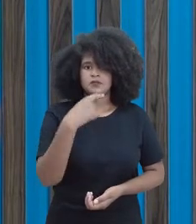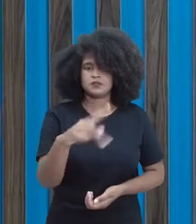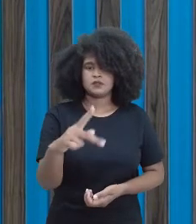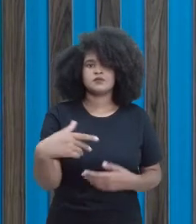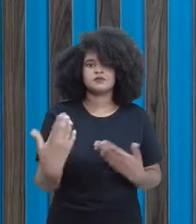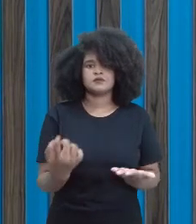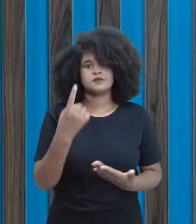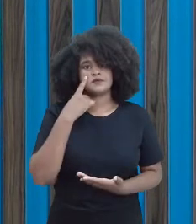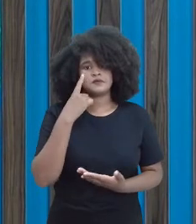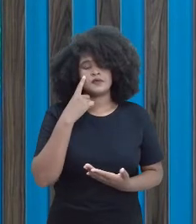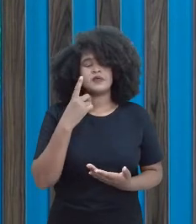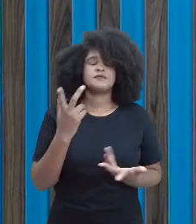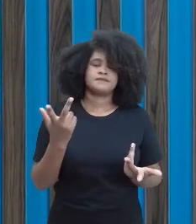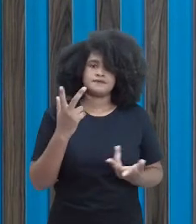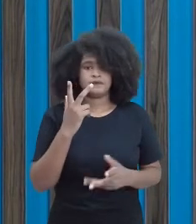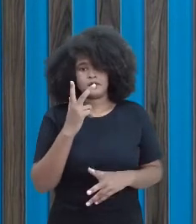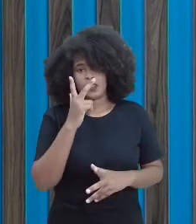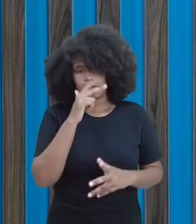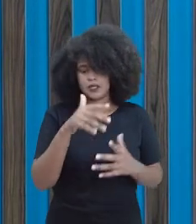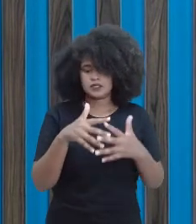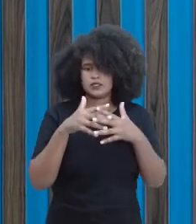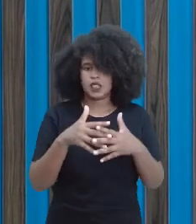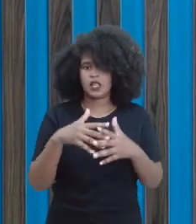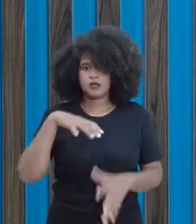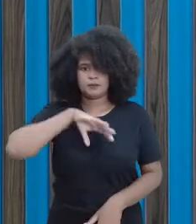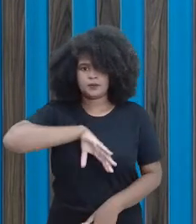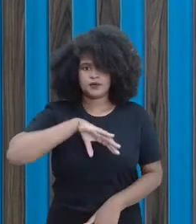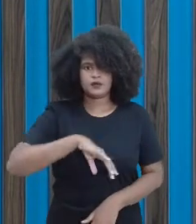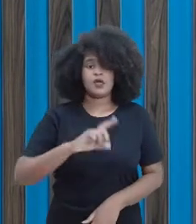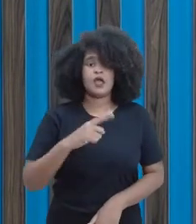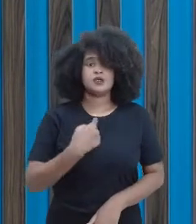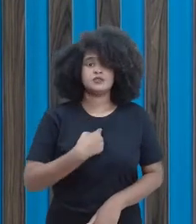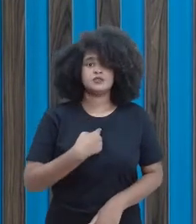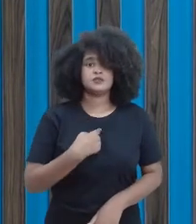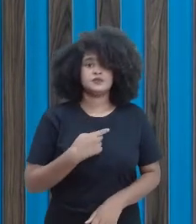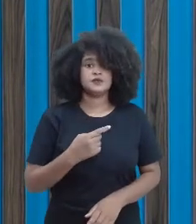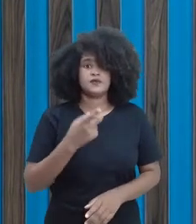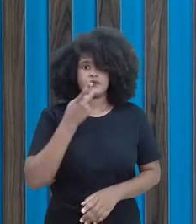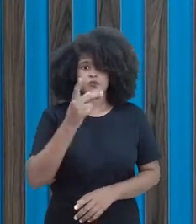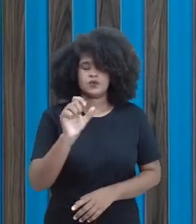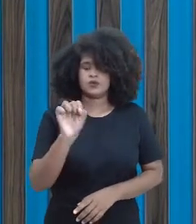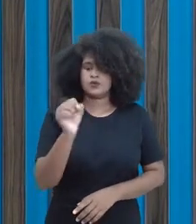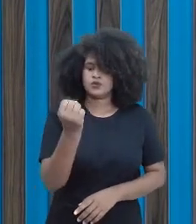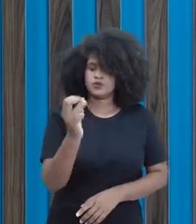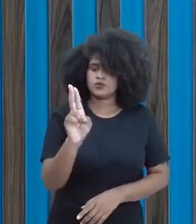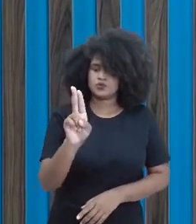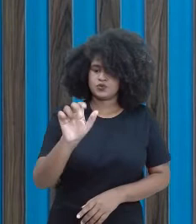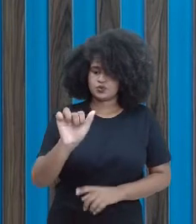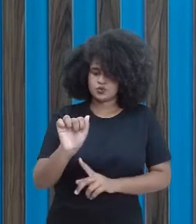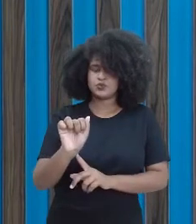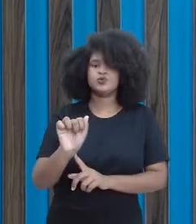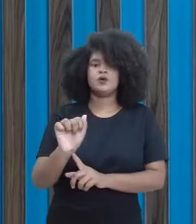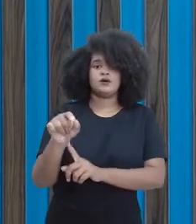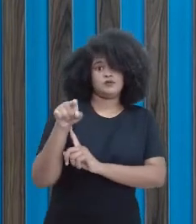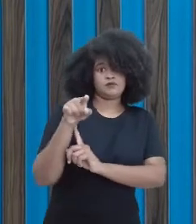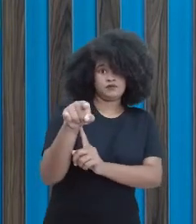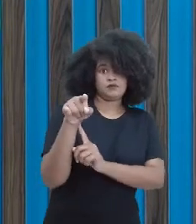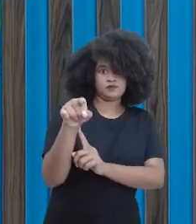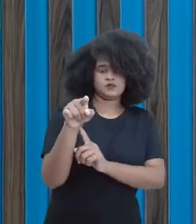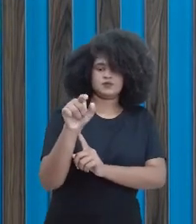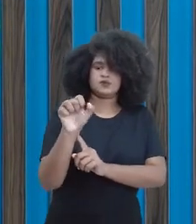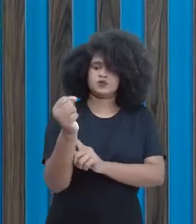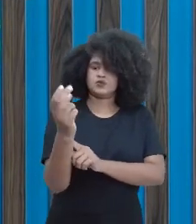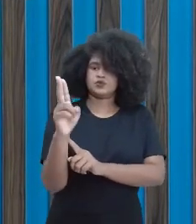essa confusão em português. Dizemos em português sua para você, dizemos em português sua